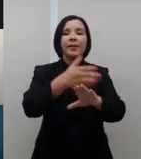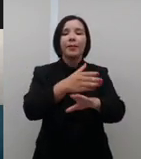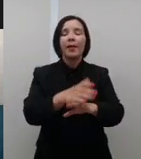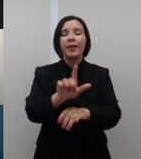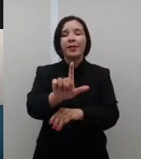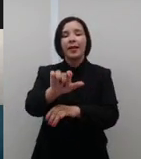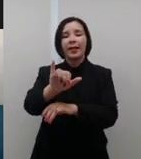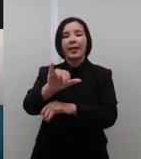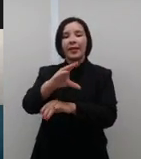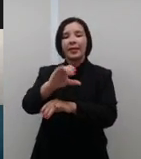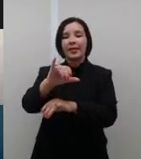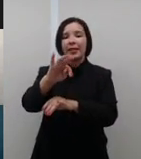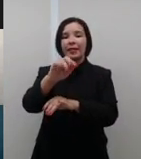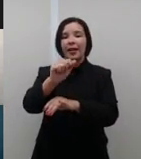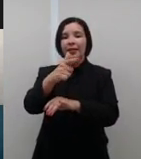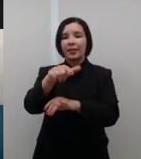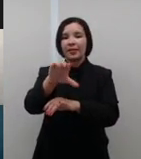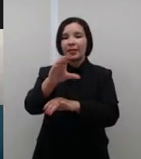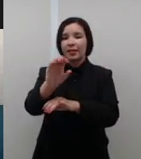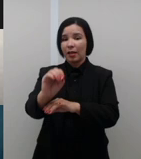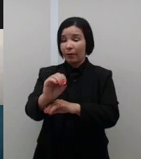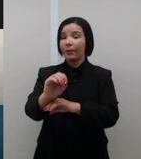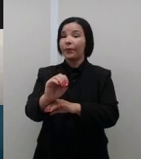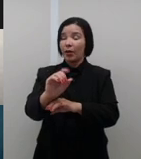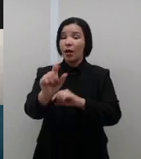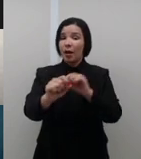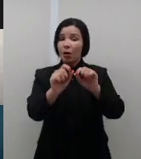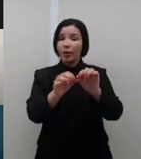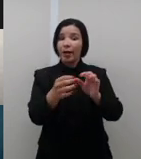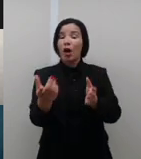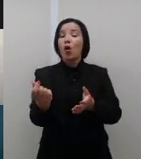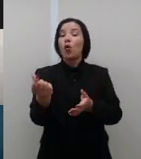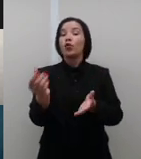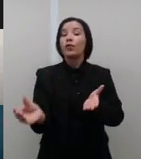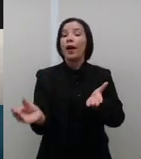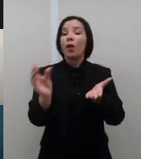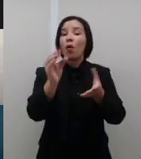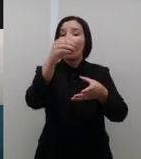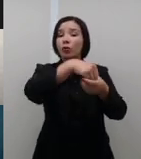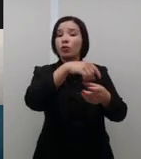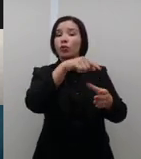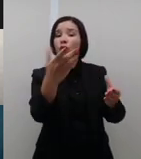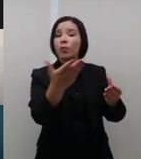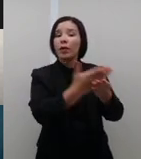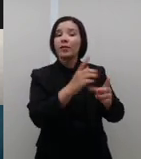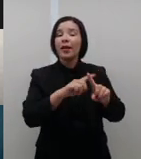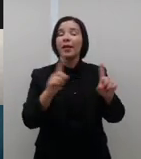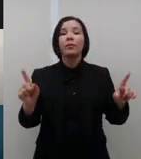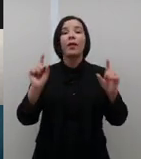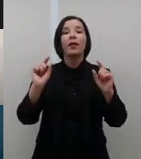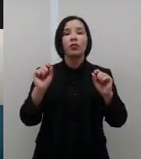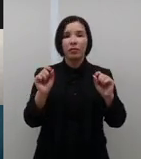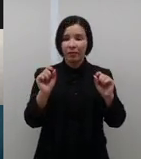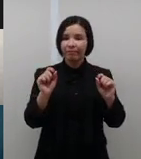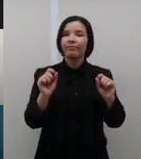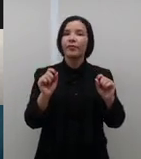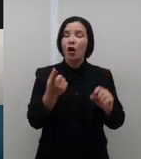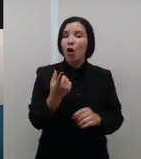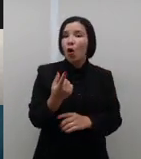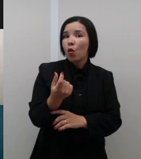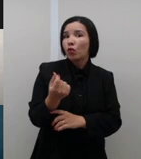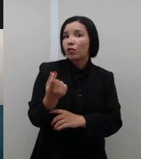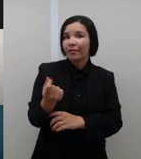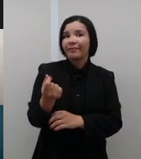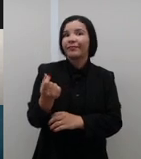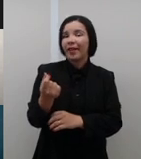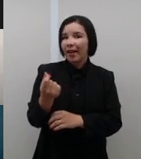só, por óbvio, a magnitude da obra, os valores envolvidos, enfim, mas nesse caso concreto, os valores que o